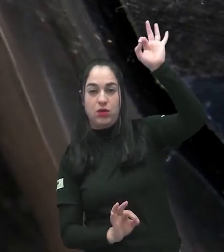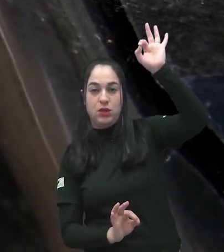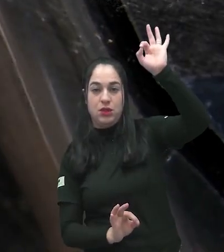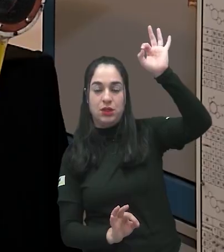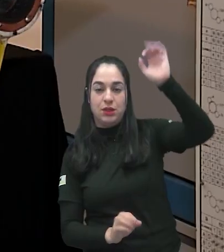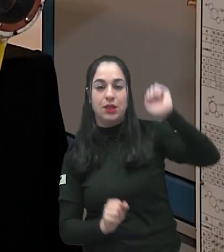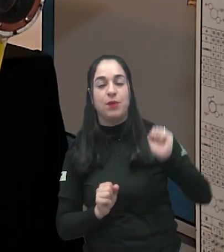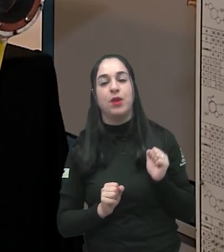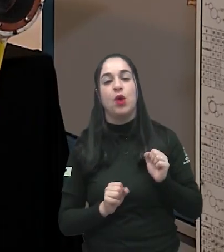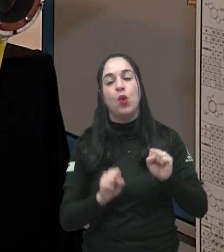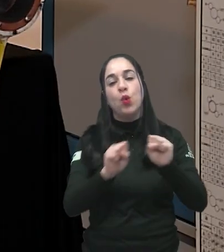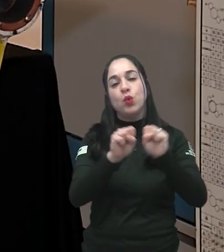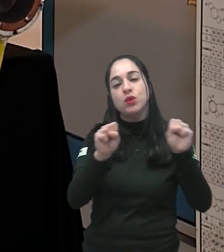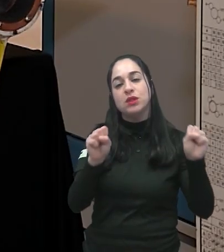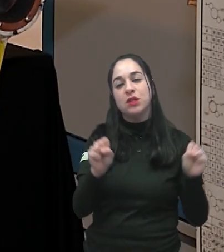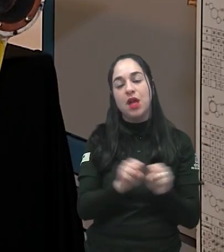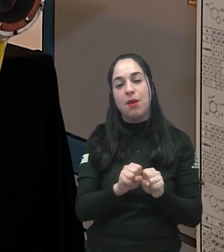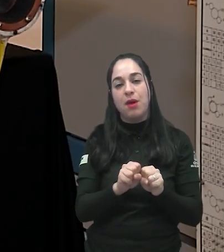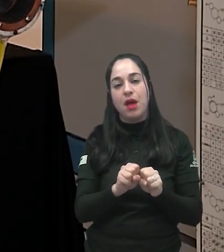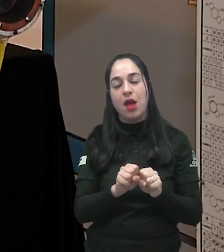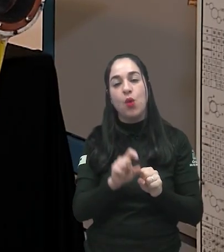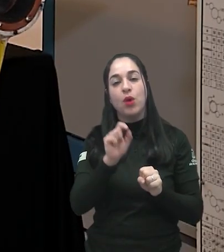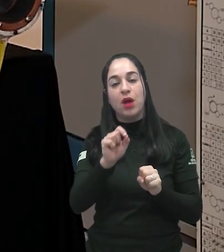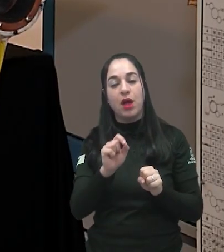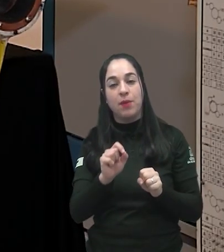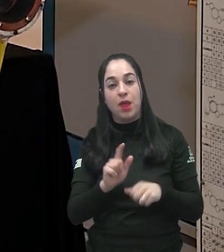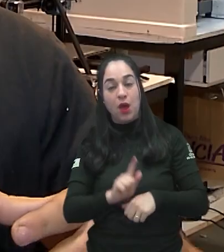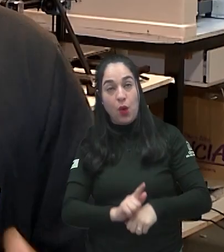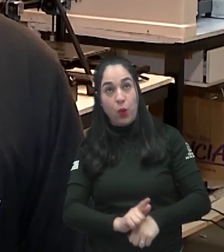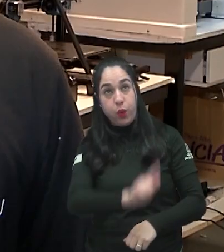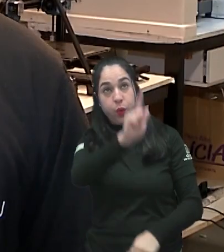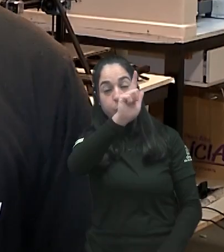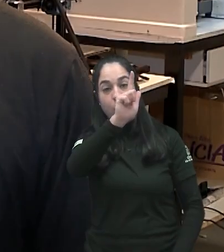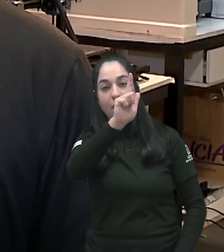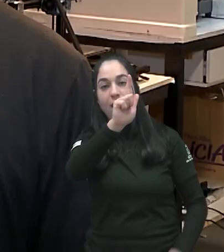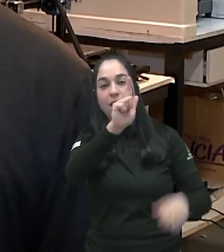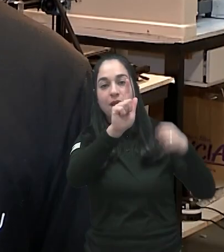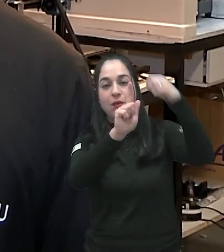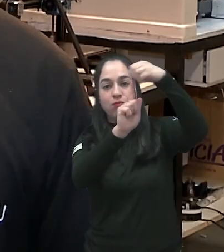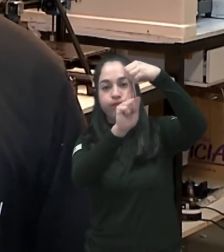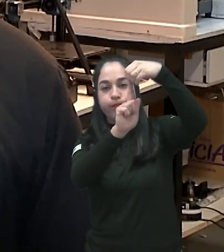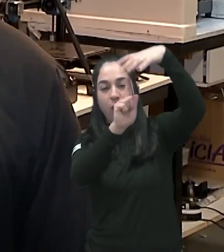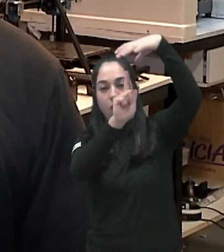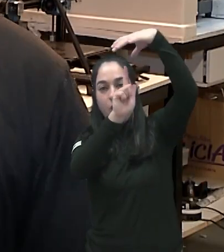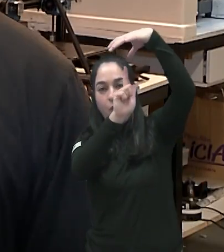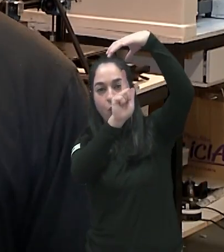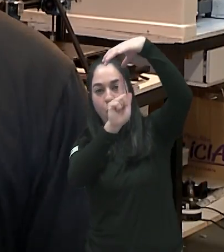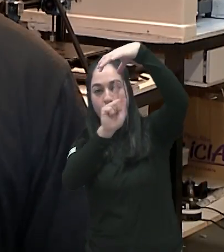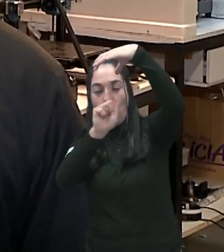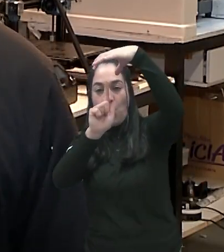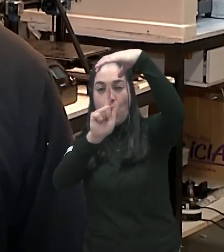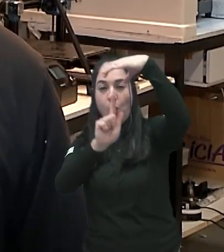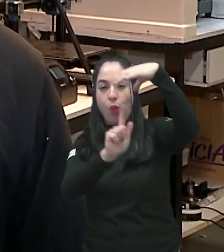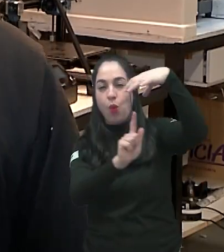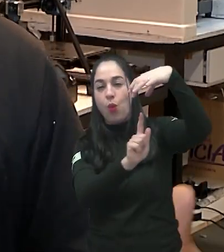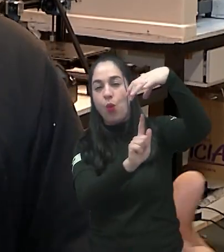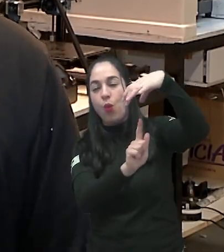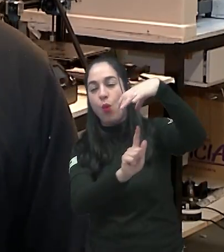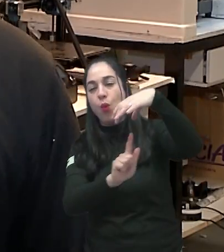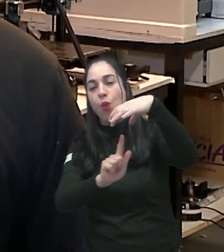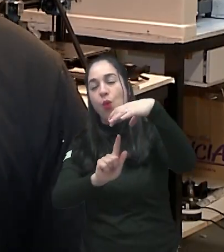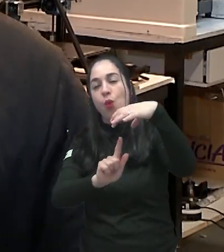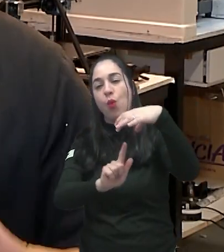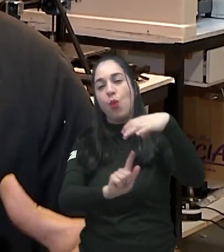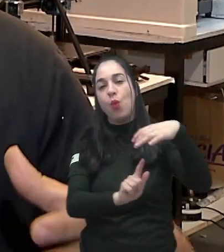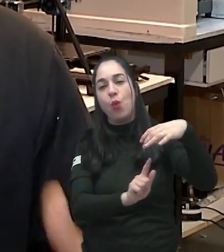para mantê-lo em perfeito estado está no sistema de aterrissagem. O nosso foguete ele tem um sistema de paraquedas que permite que a gente tenha